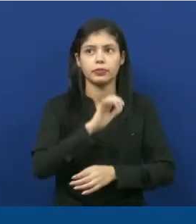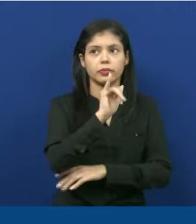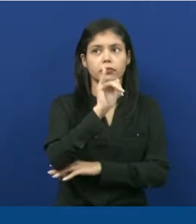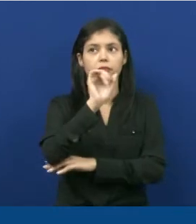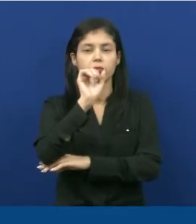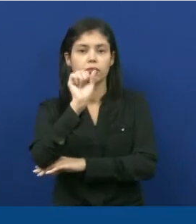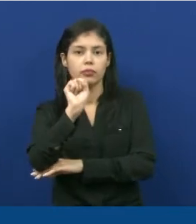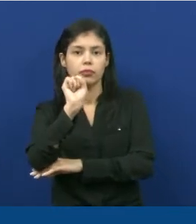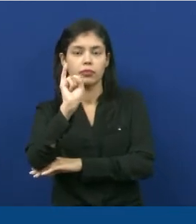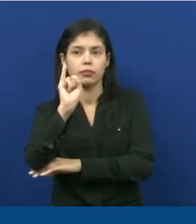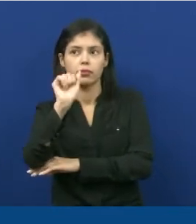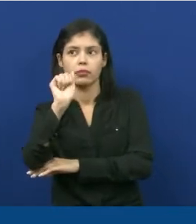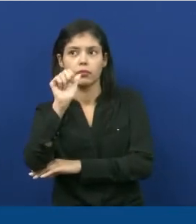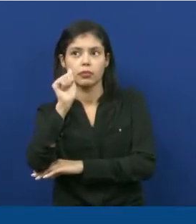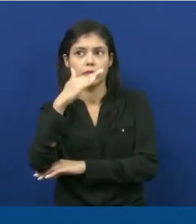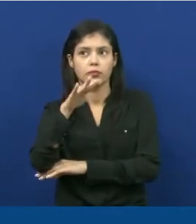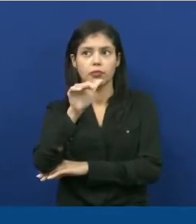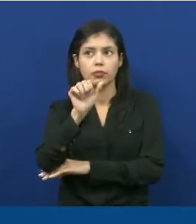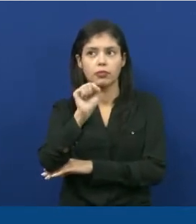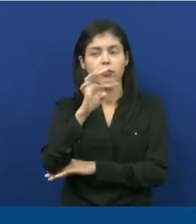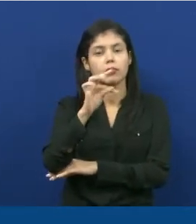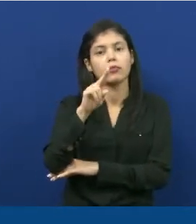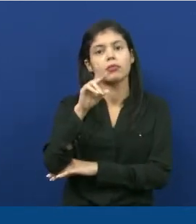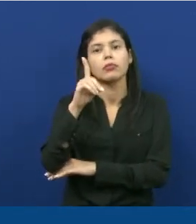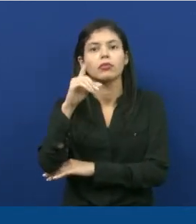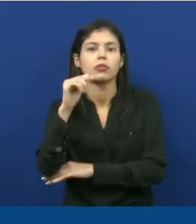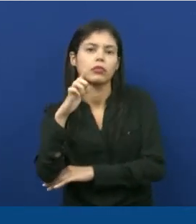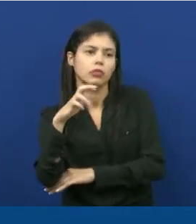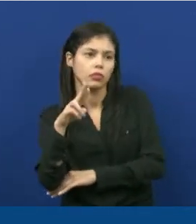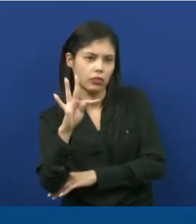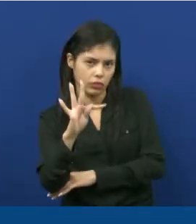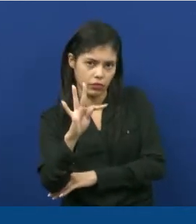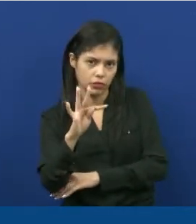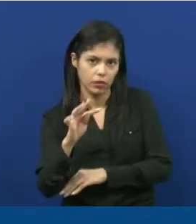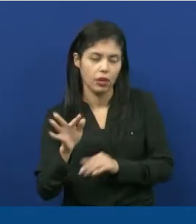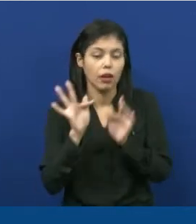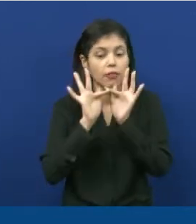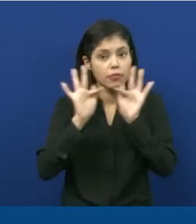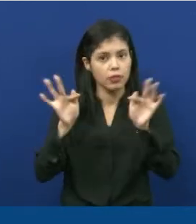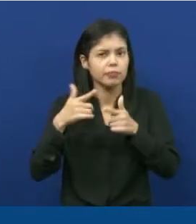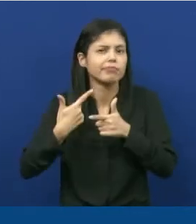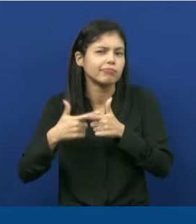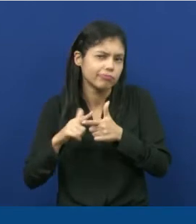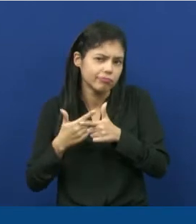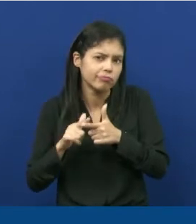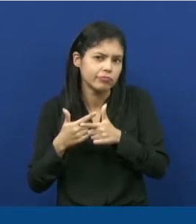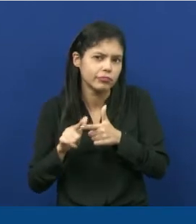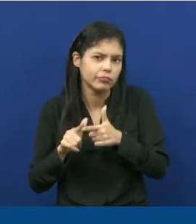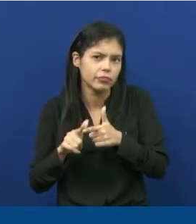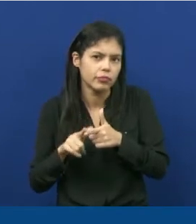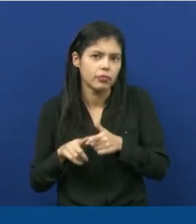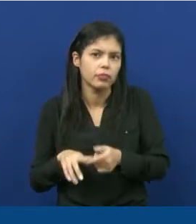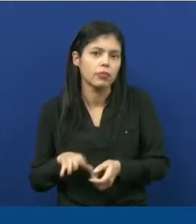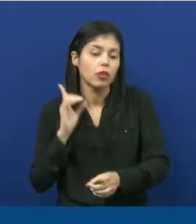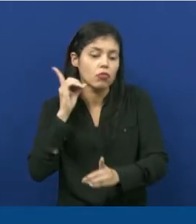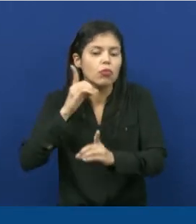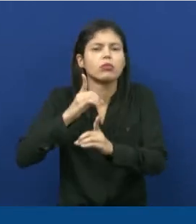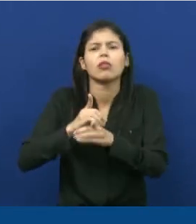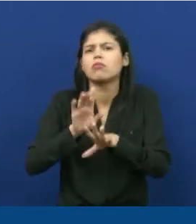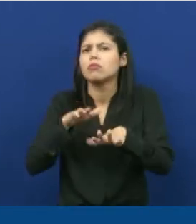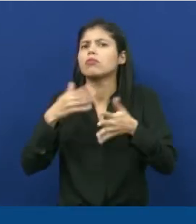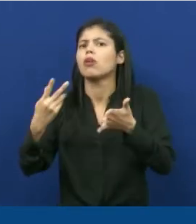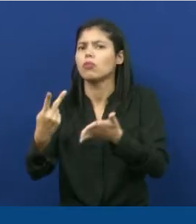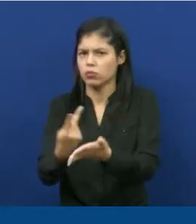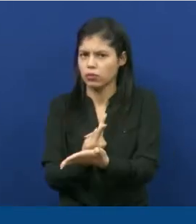I is a student. Na verdade, essa frase, ela tem um problema. Você me ajuda a identificar qual é